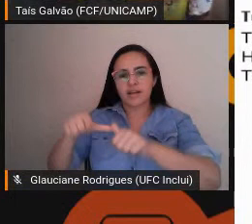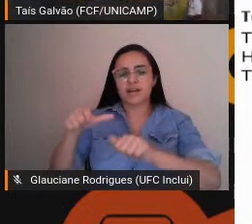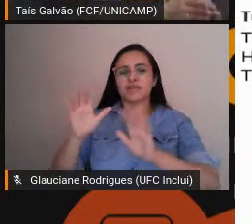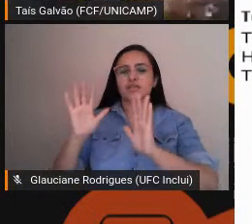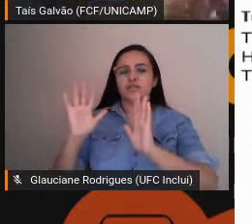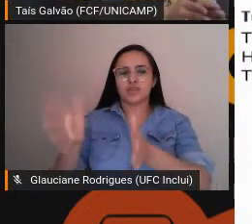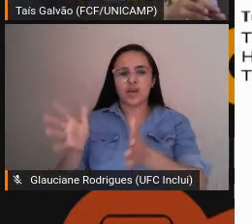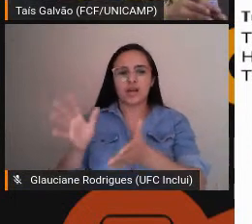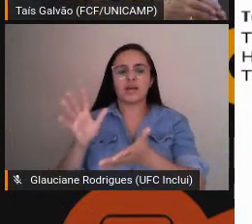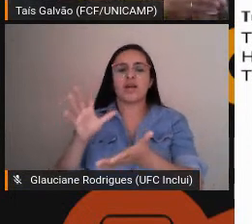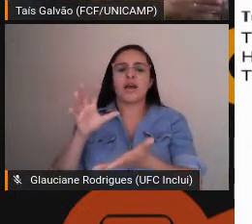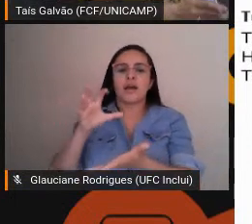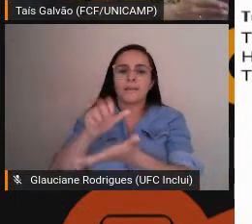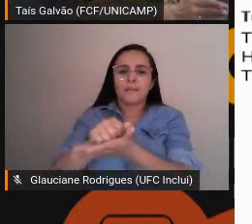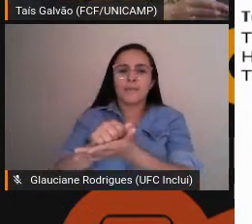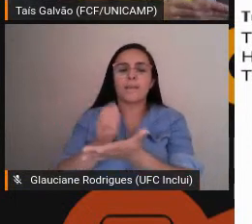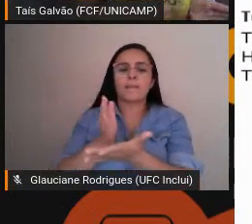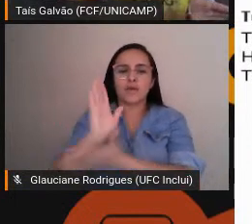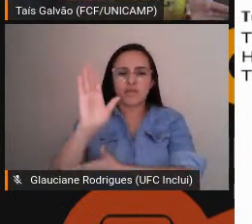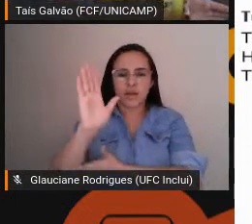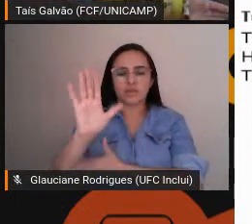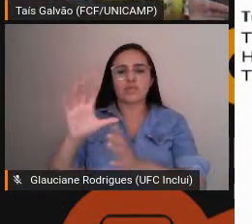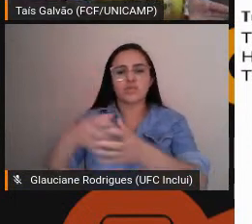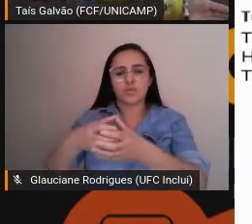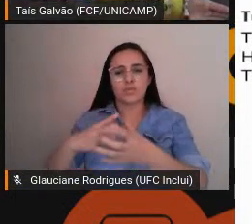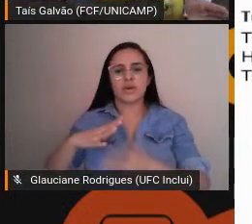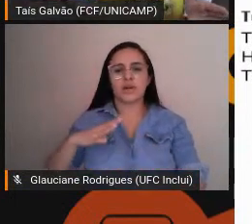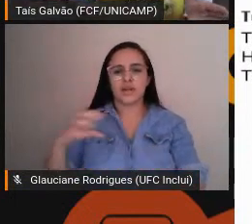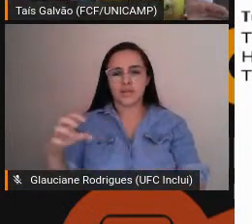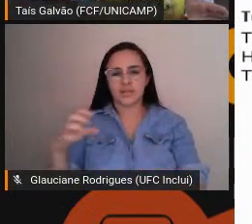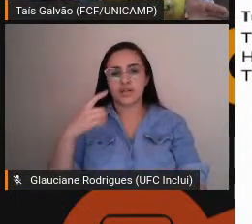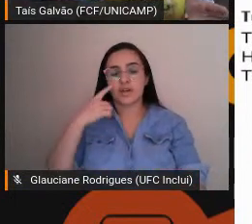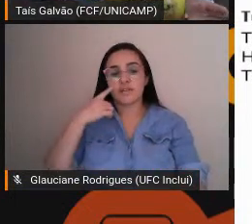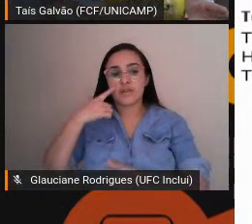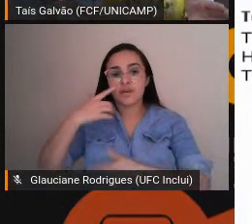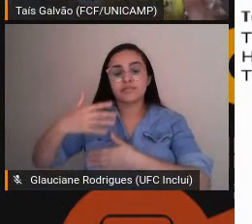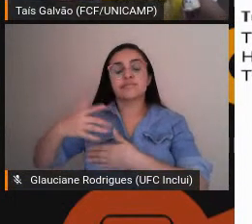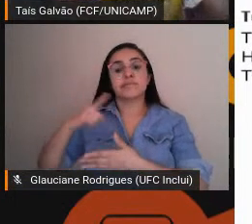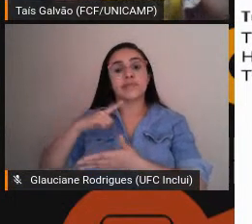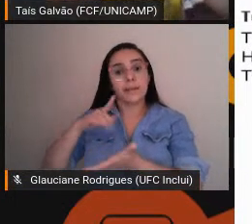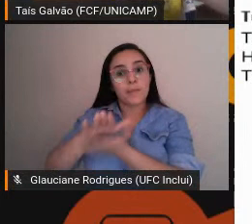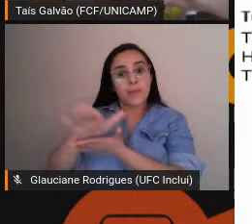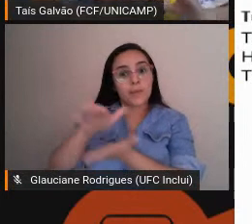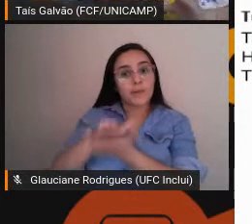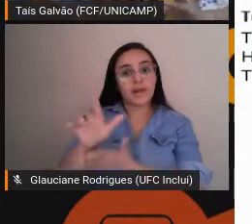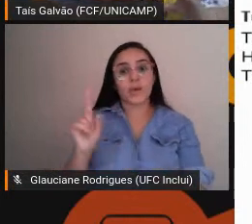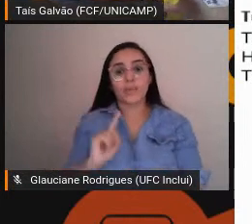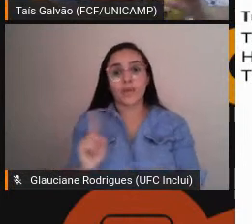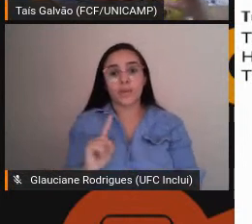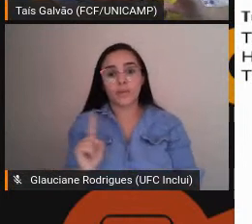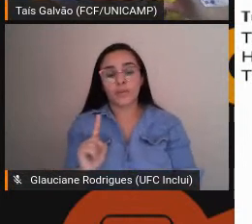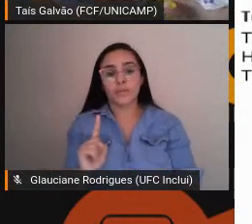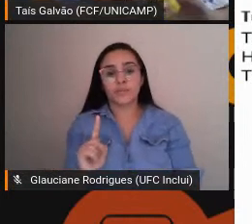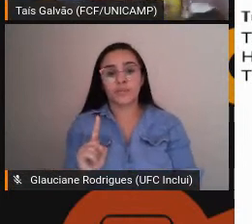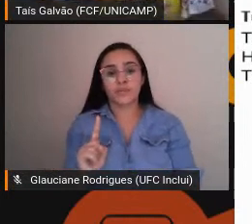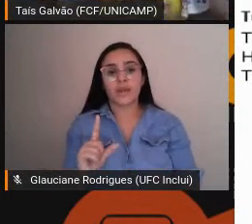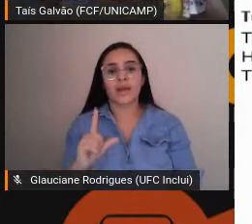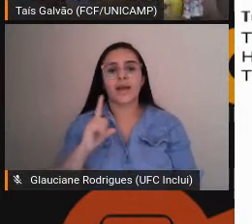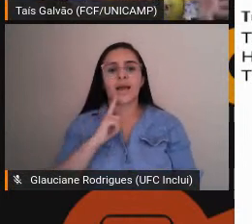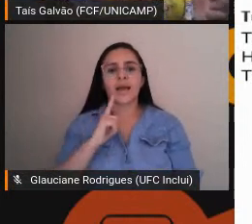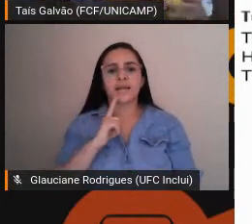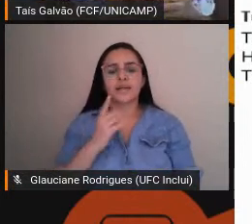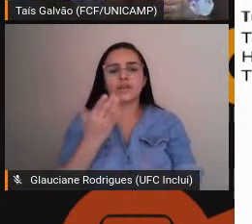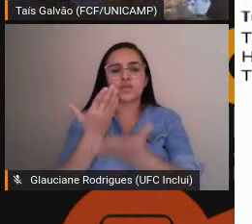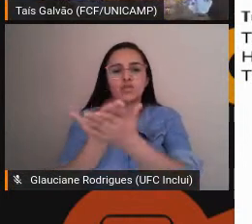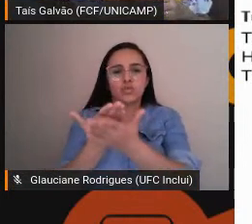registrados, aprovados em comitê de ética e acompanharam ao longo do ano se eles foram publicados, né? e eles separaram esses estudos